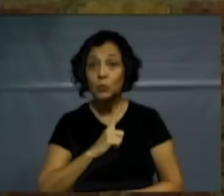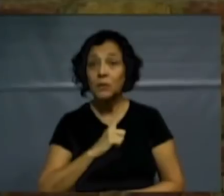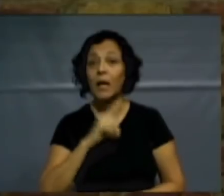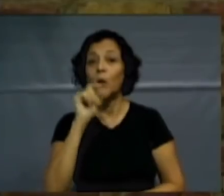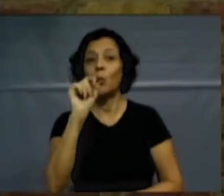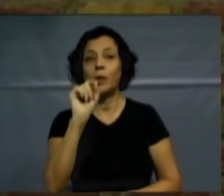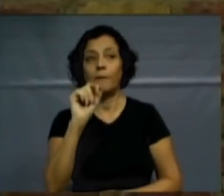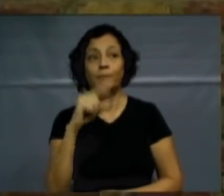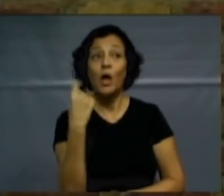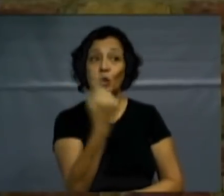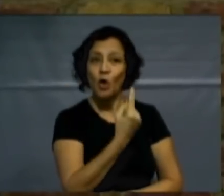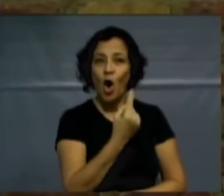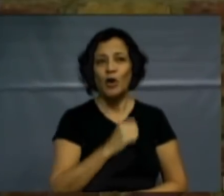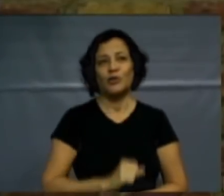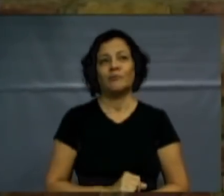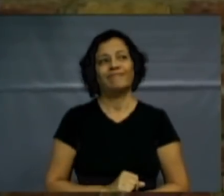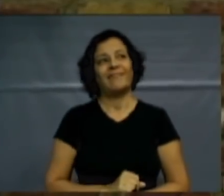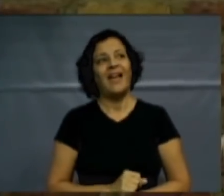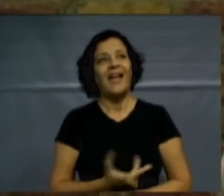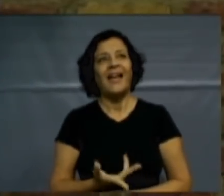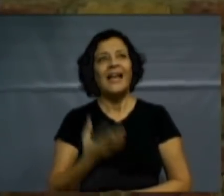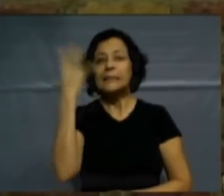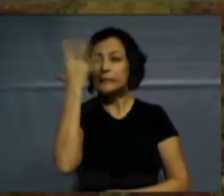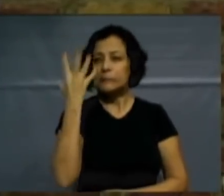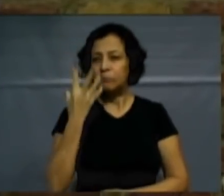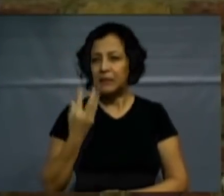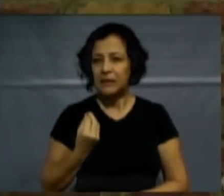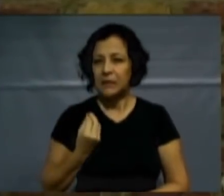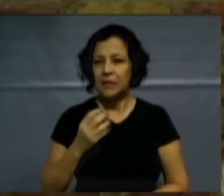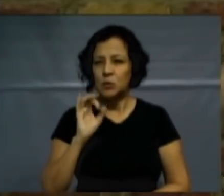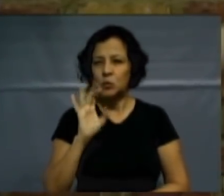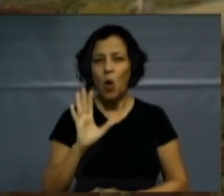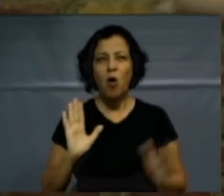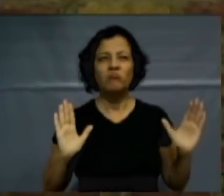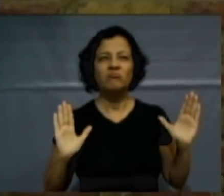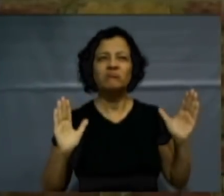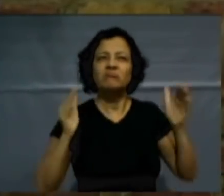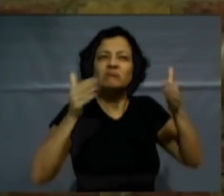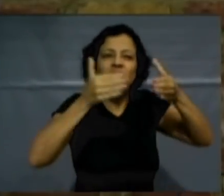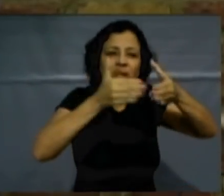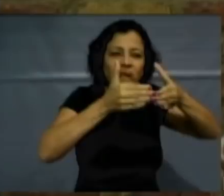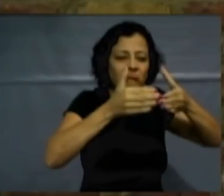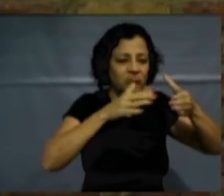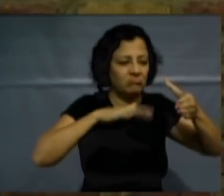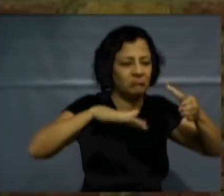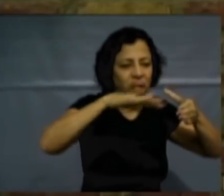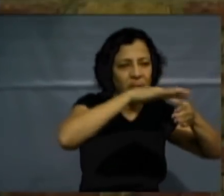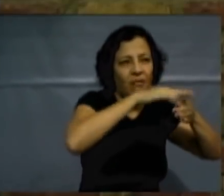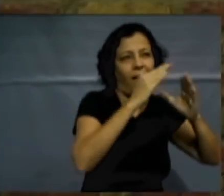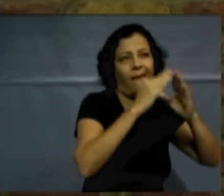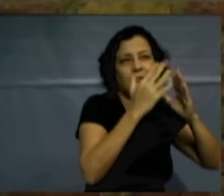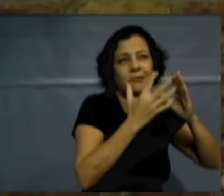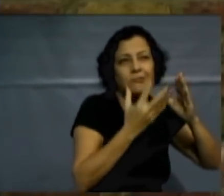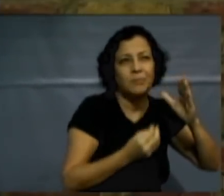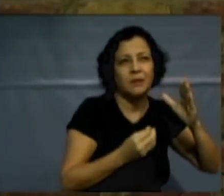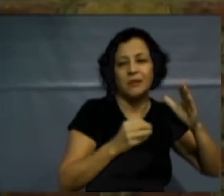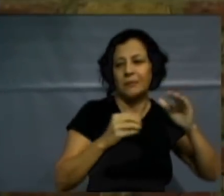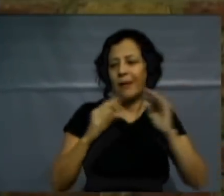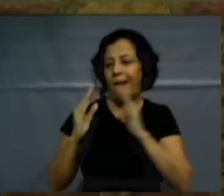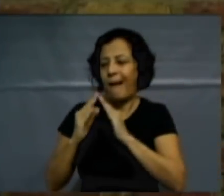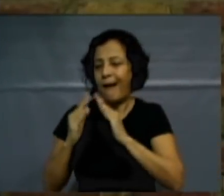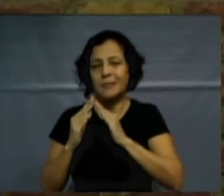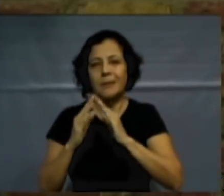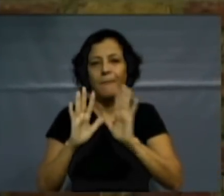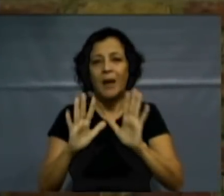espíritas ficamos muito na casinha, como se diz no popular. Muito fechado nas arredomas da casa espírita, na nossa casa, e